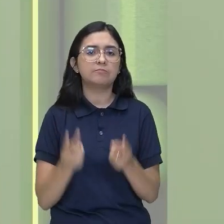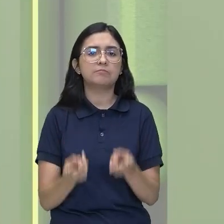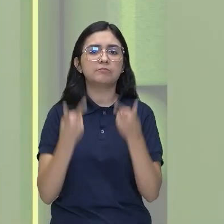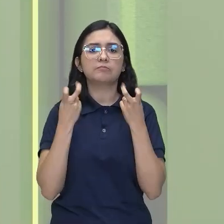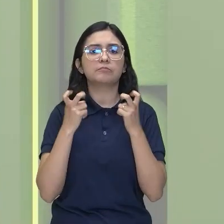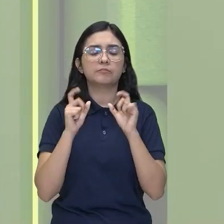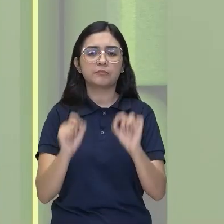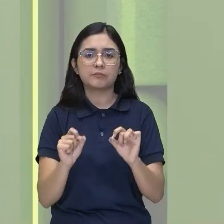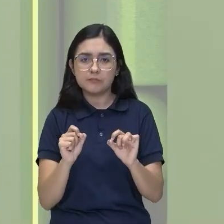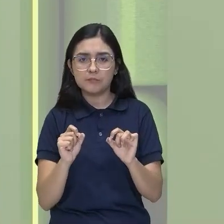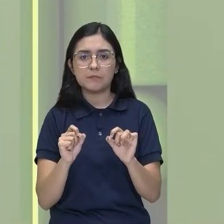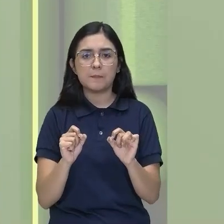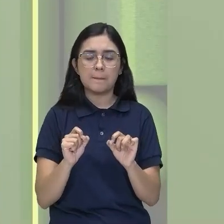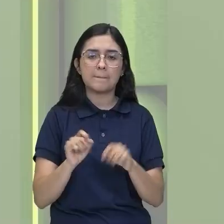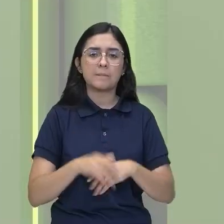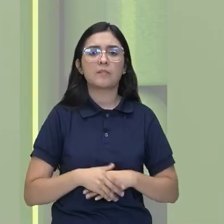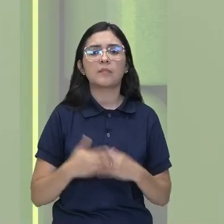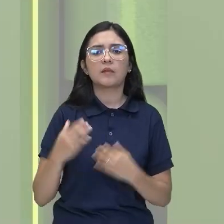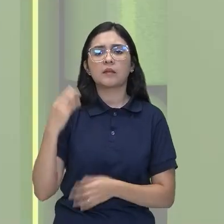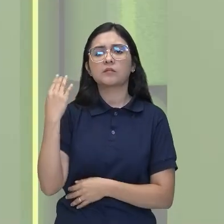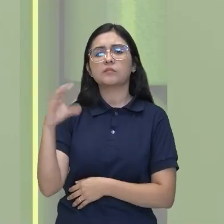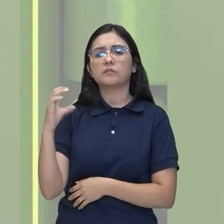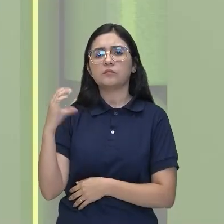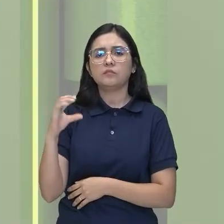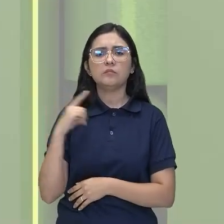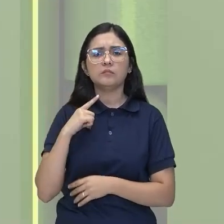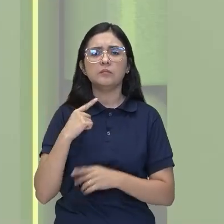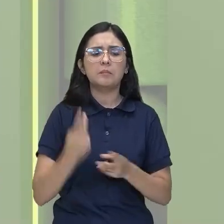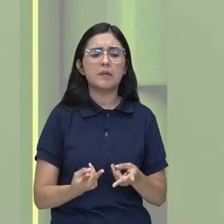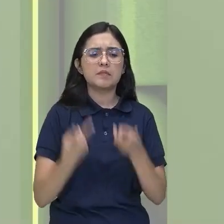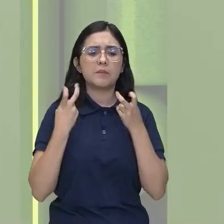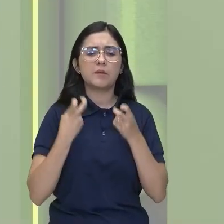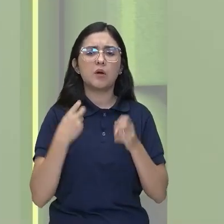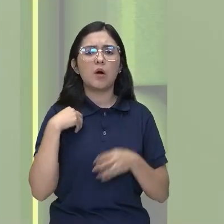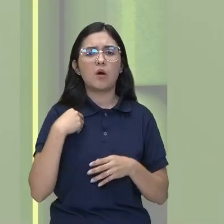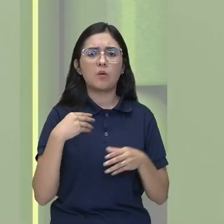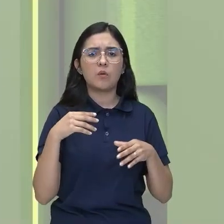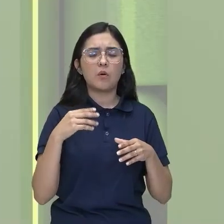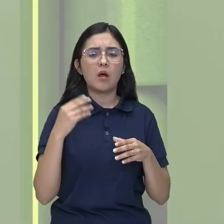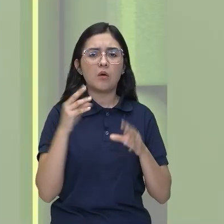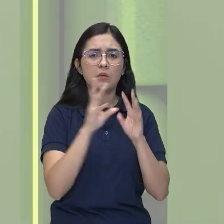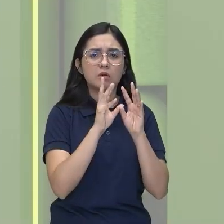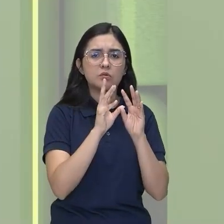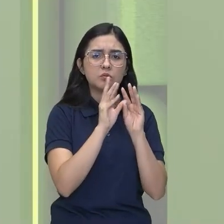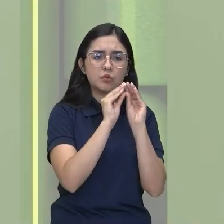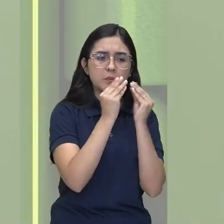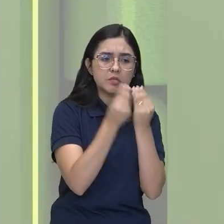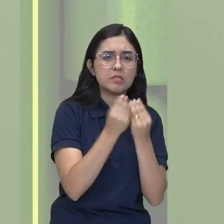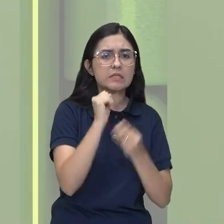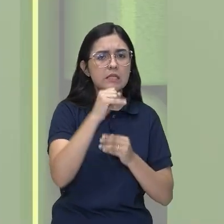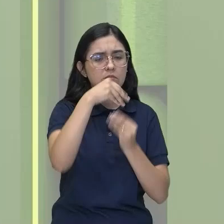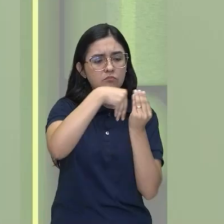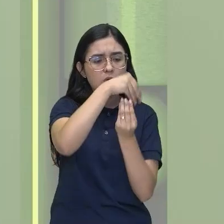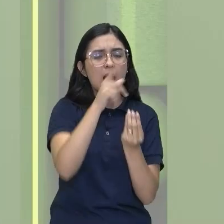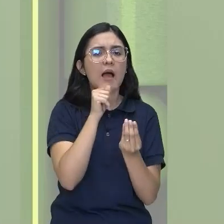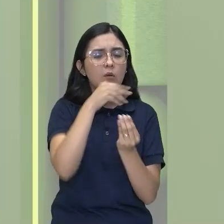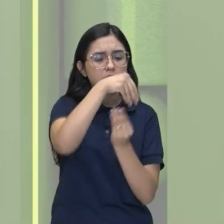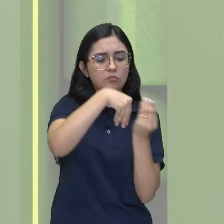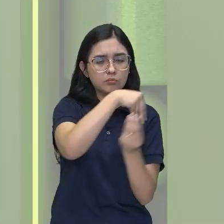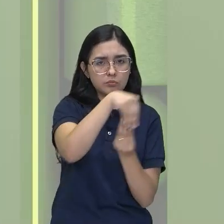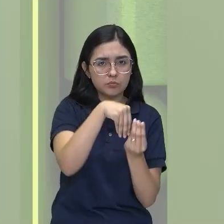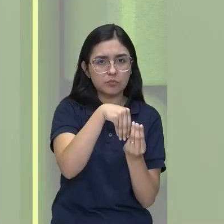né? Que esse cientista observou que algumas substâncias, em presença de água, elas